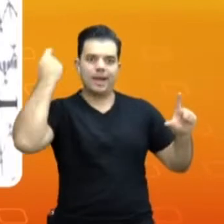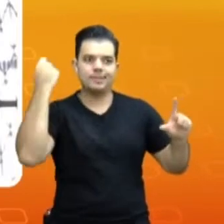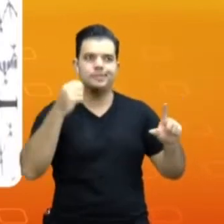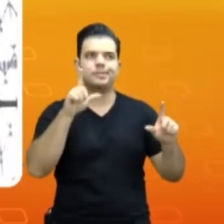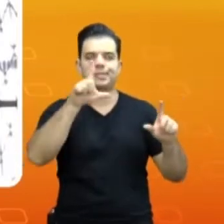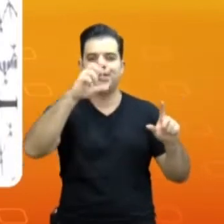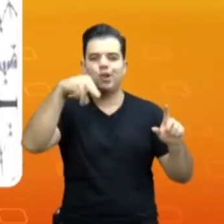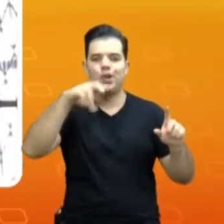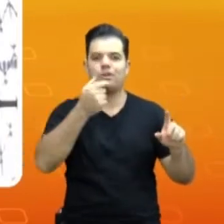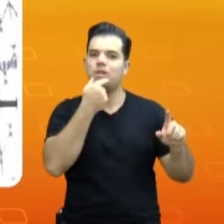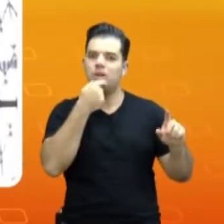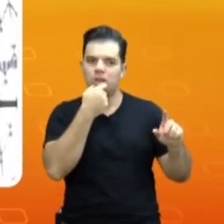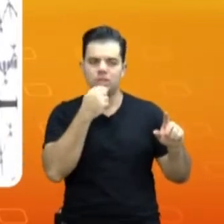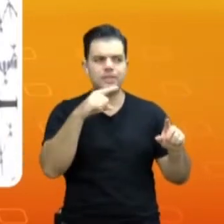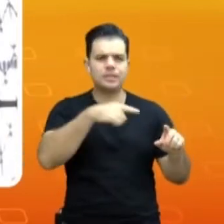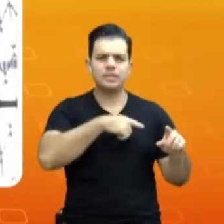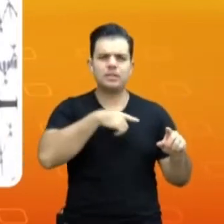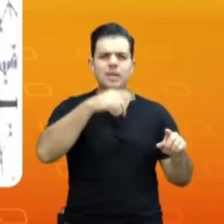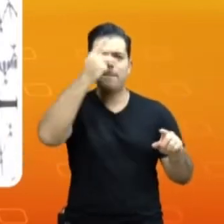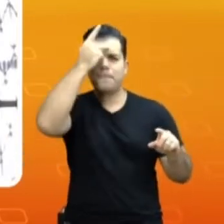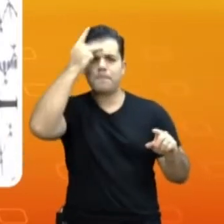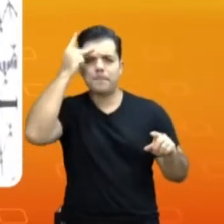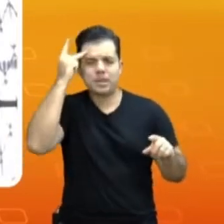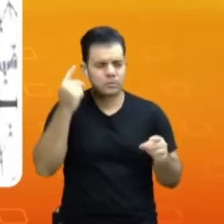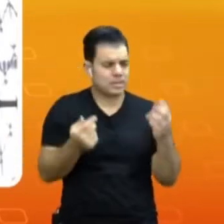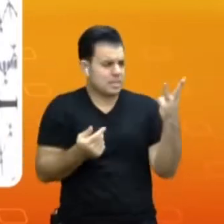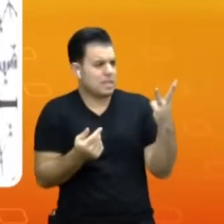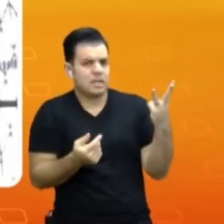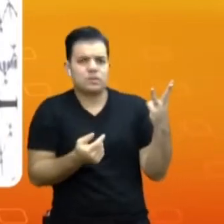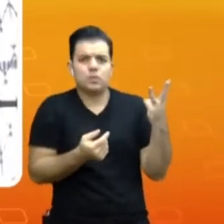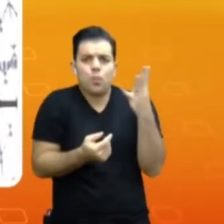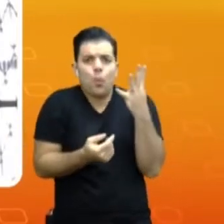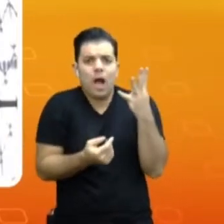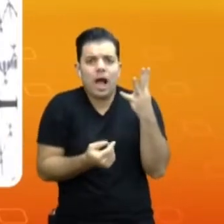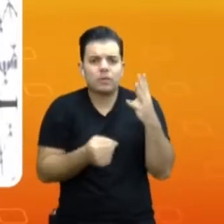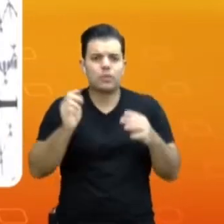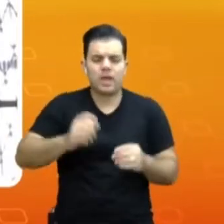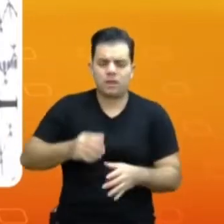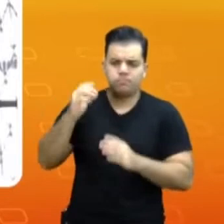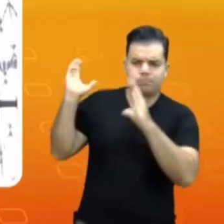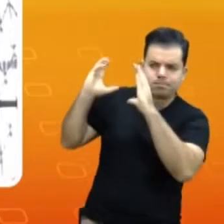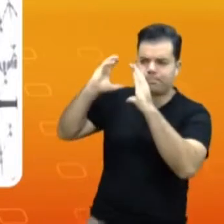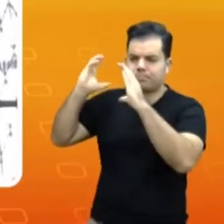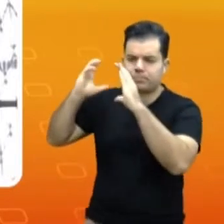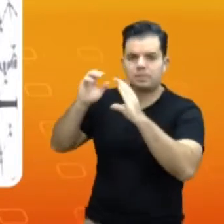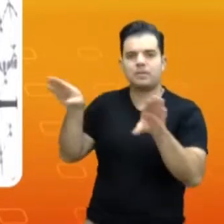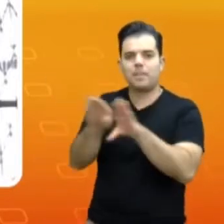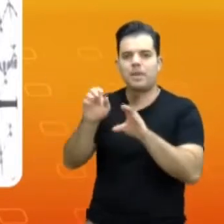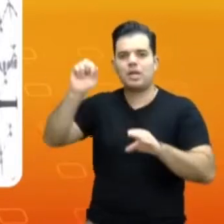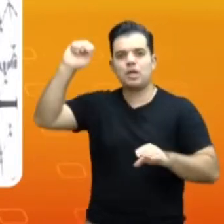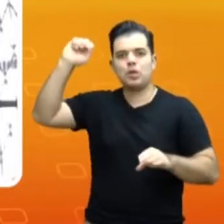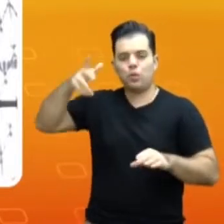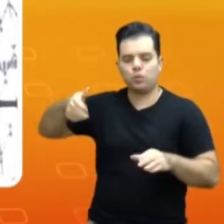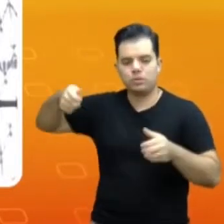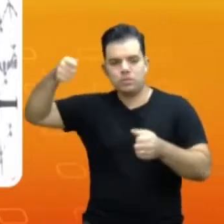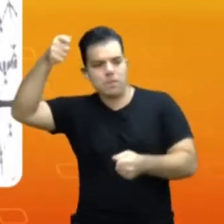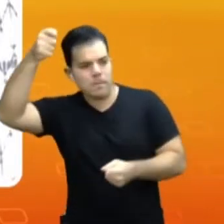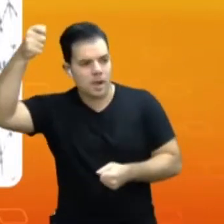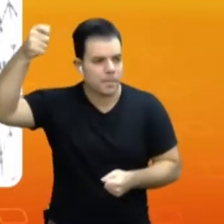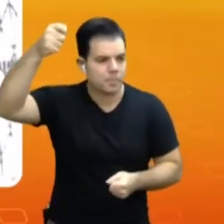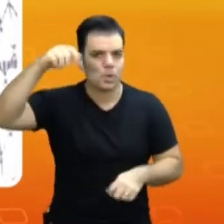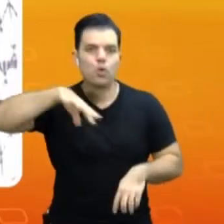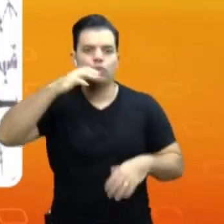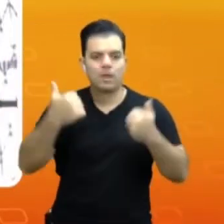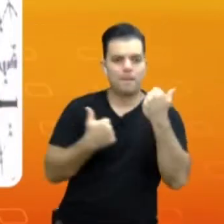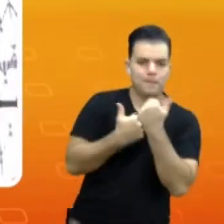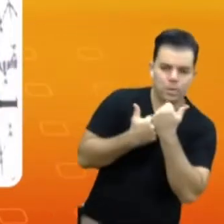Londres, ele tem lá 3-4 pessoas, o cinegrafista, o cara que segura a luz, um outro cara que está ali para dar algum eventual